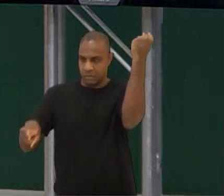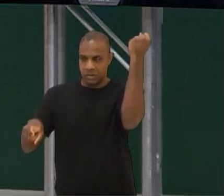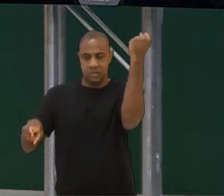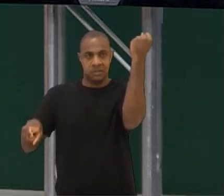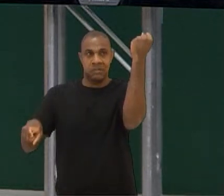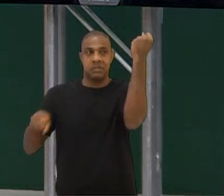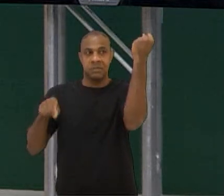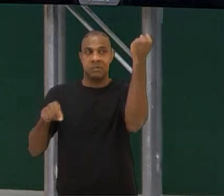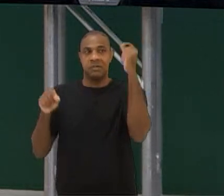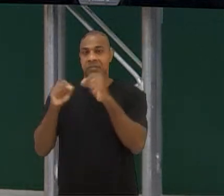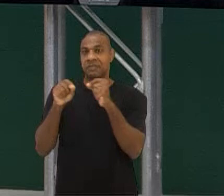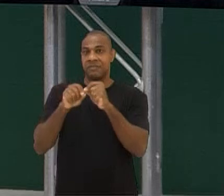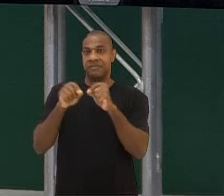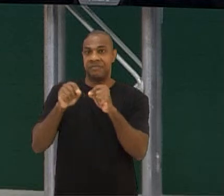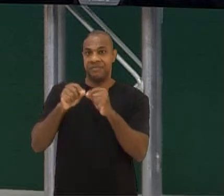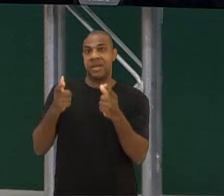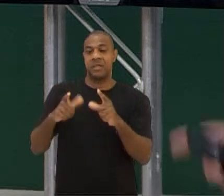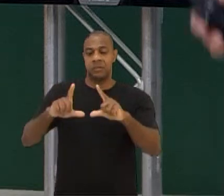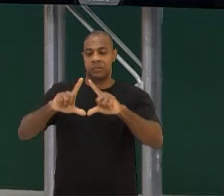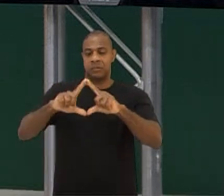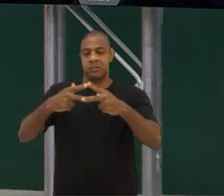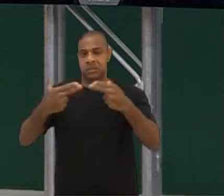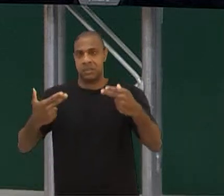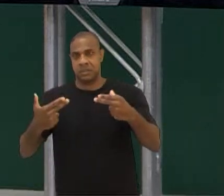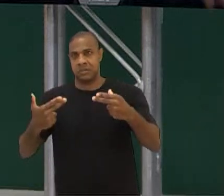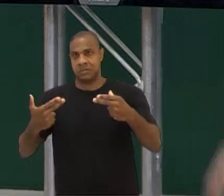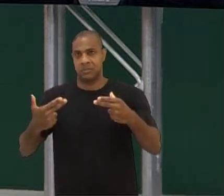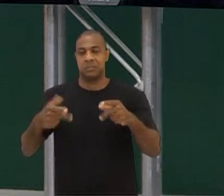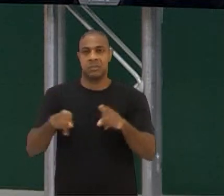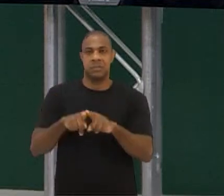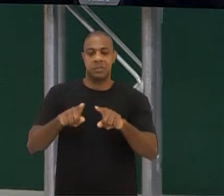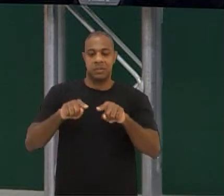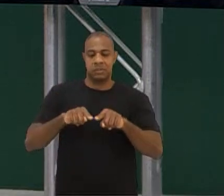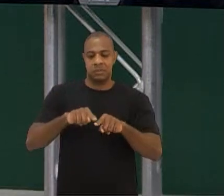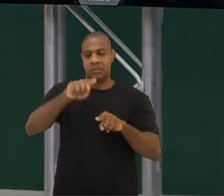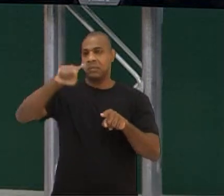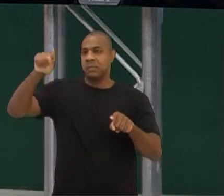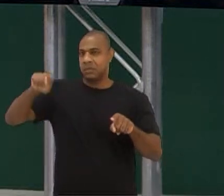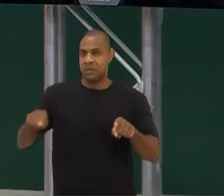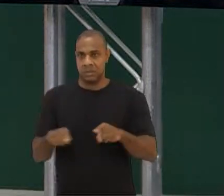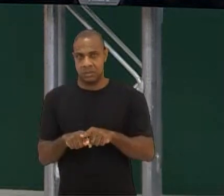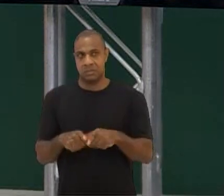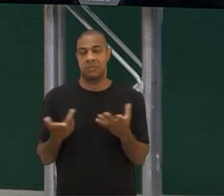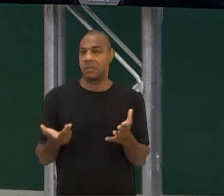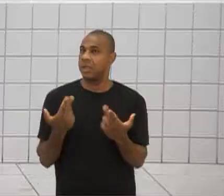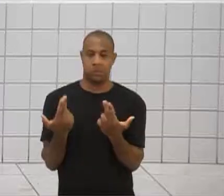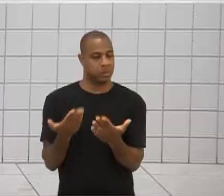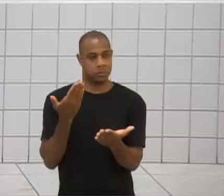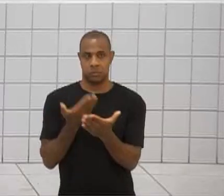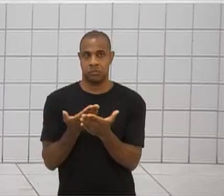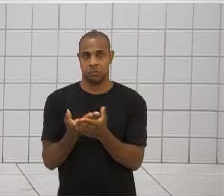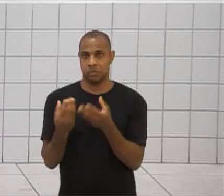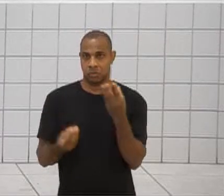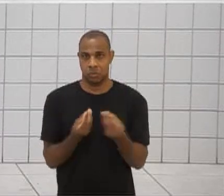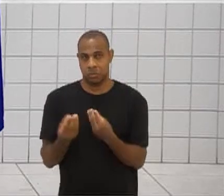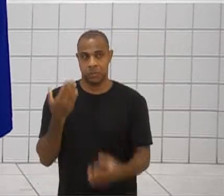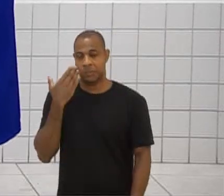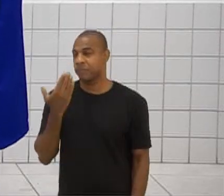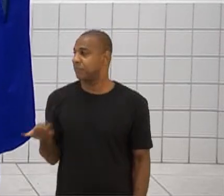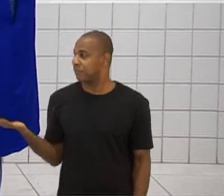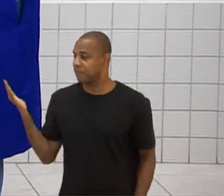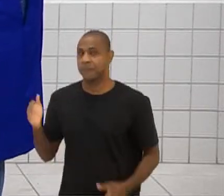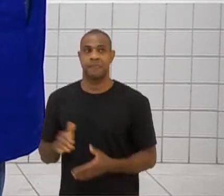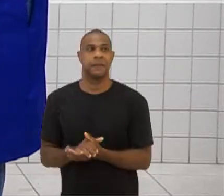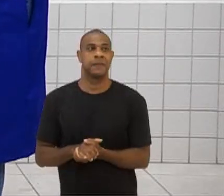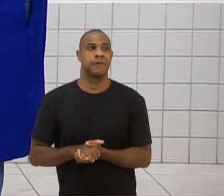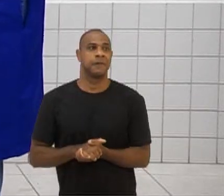retângulo, você desenha a hipotenusa. E é o mesmo estudo, tá? O tempo aqui do quiz já